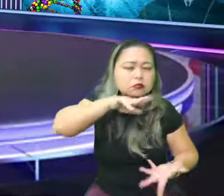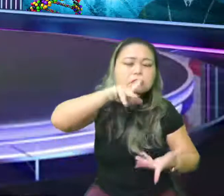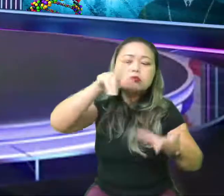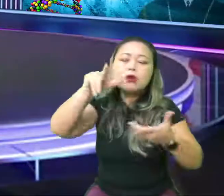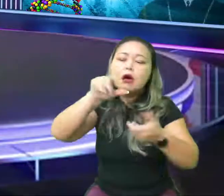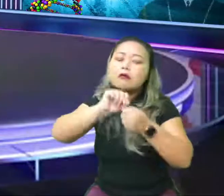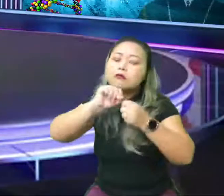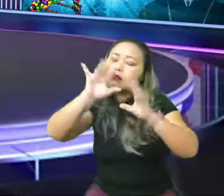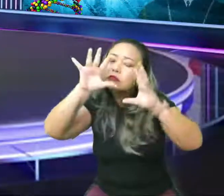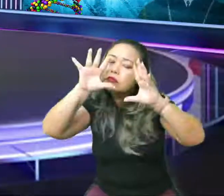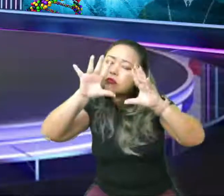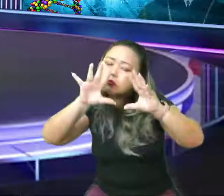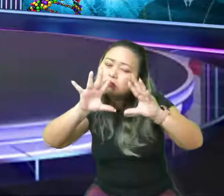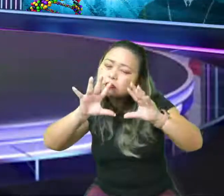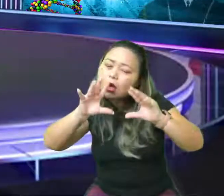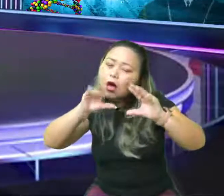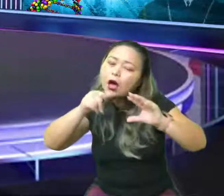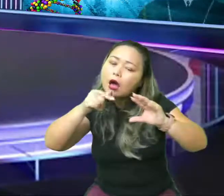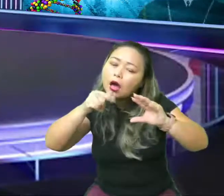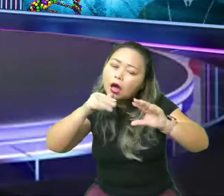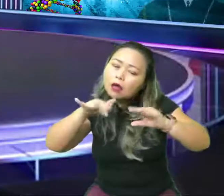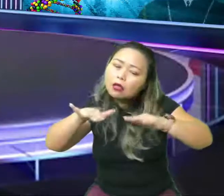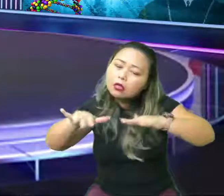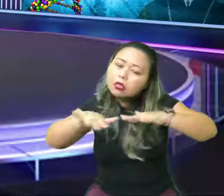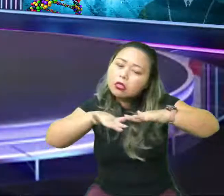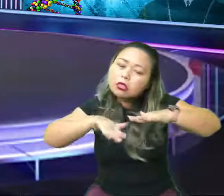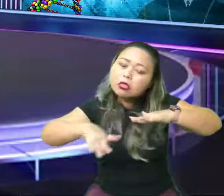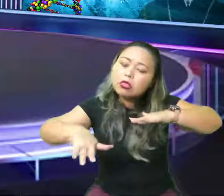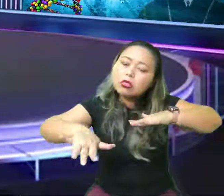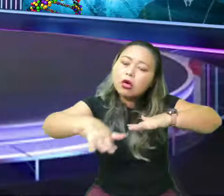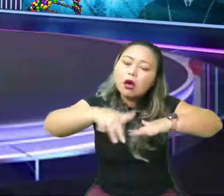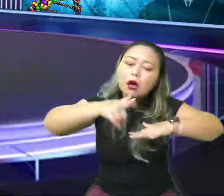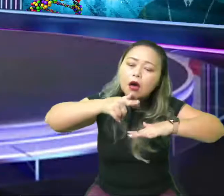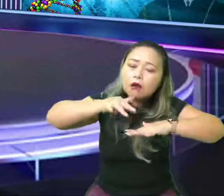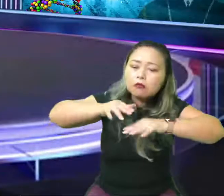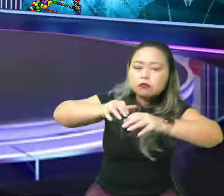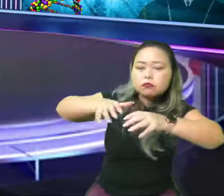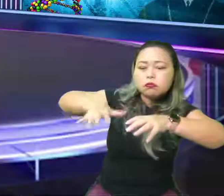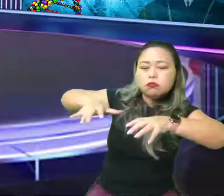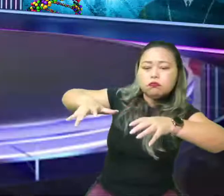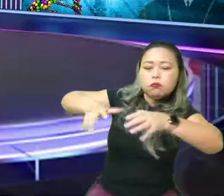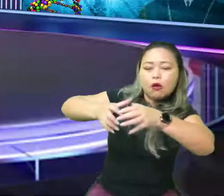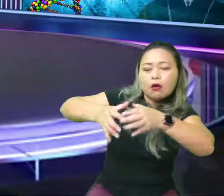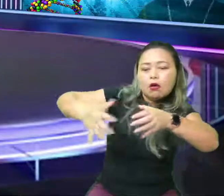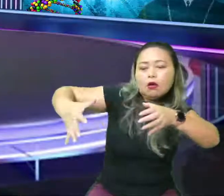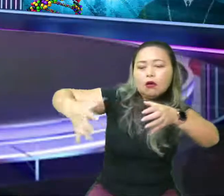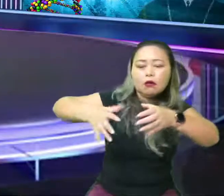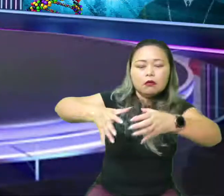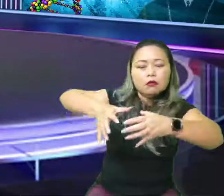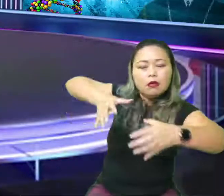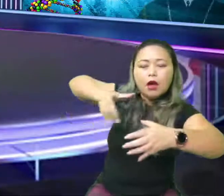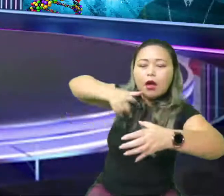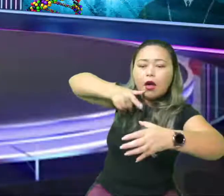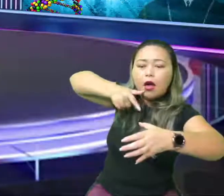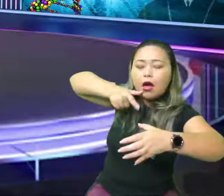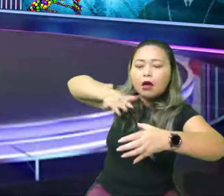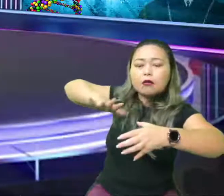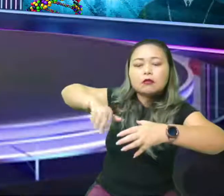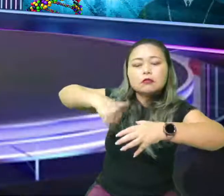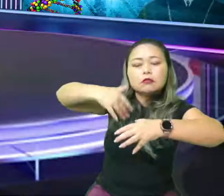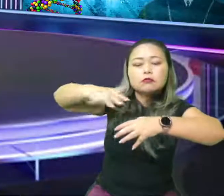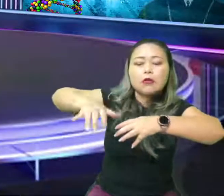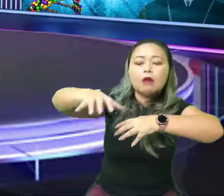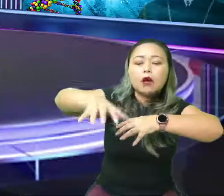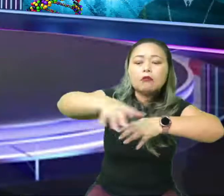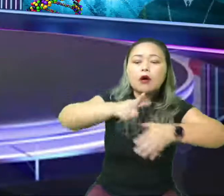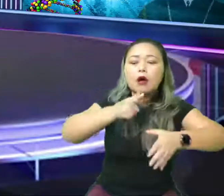resfriando, foi acumulando água sobre a superfície da Terra, formando grandes, né, crateras, e aí acumulando e